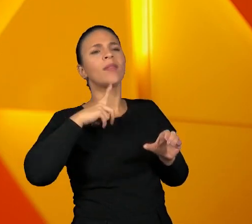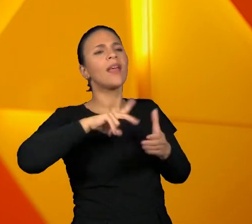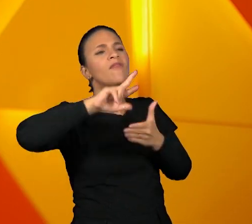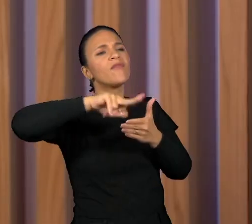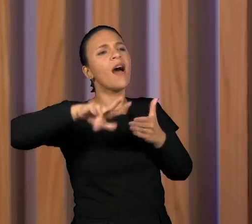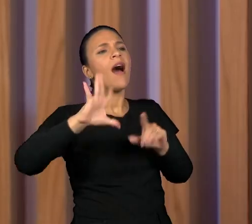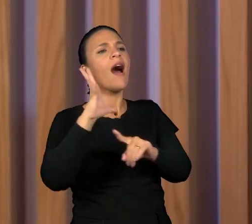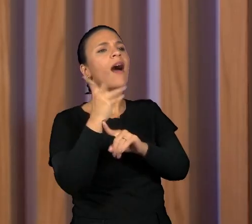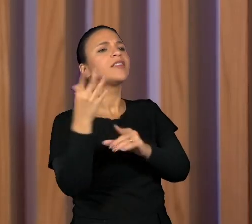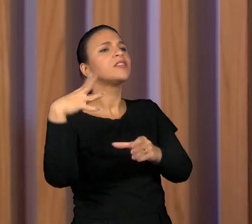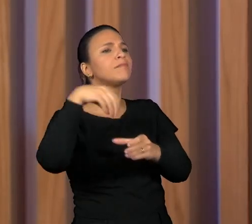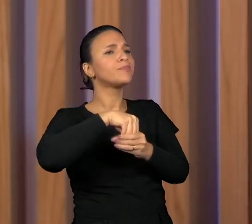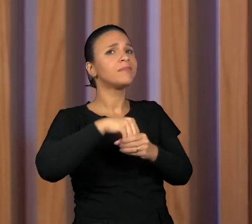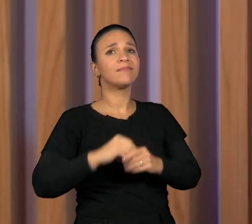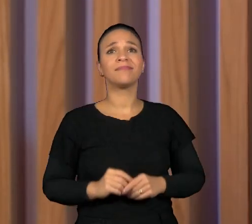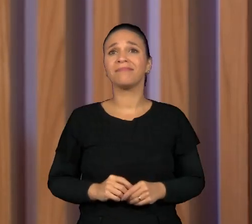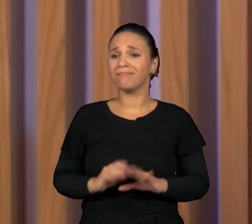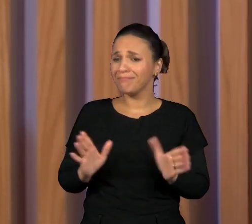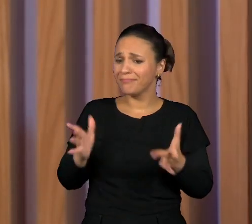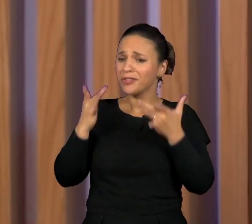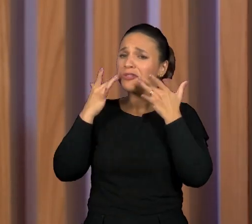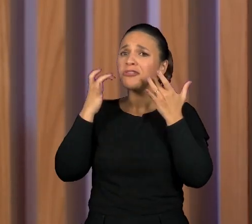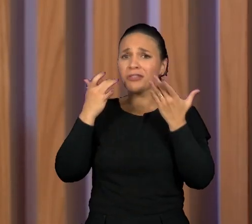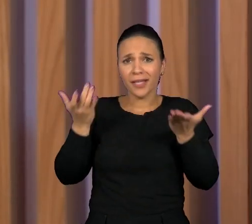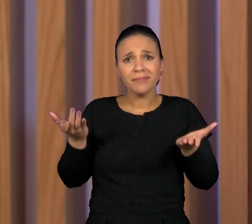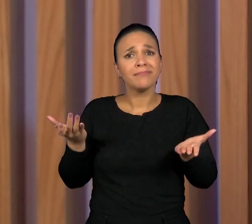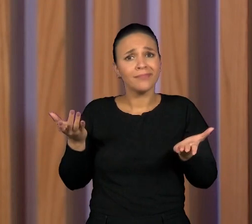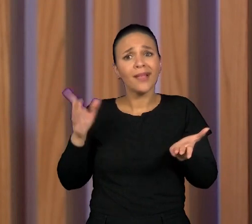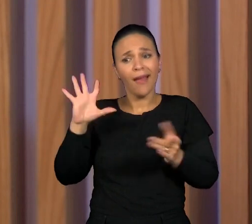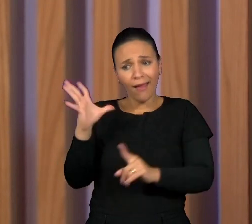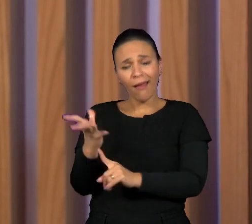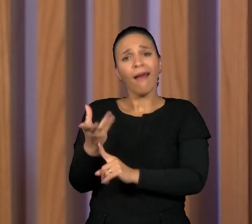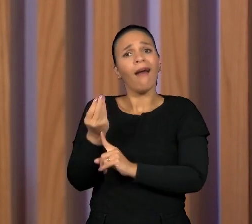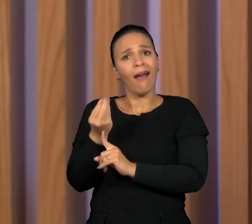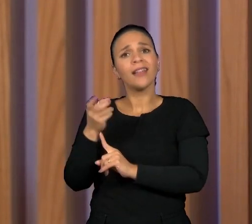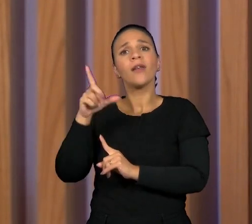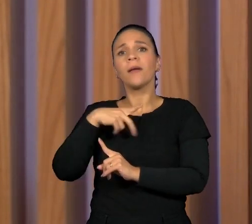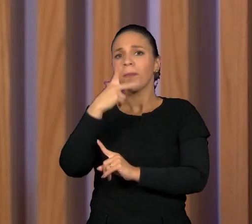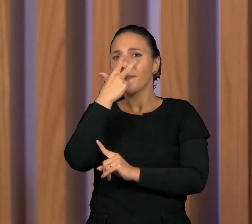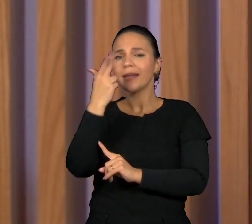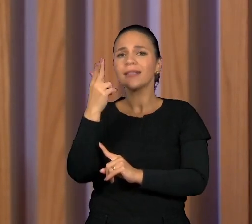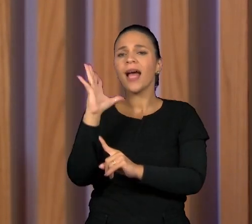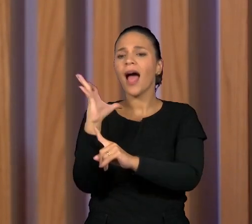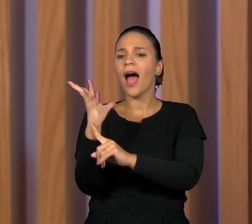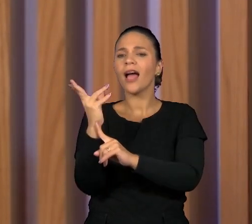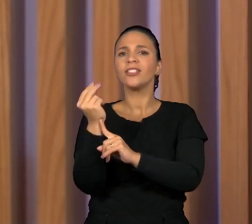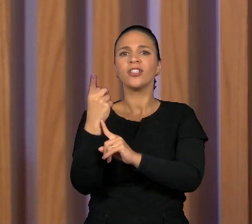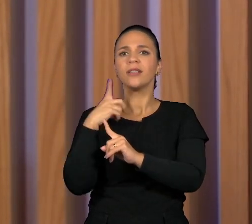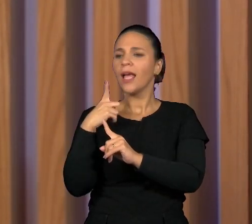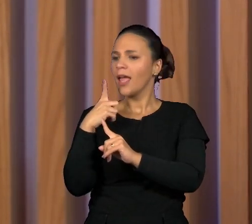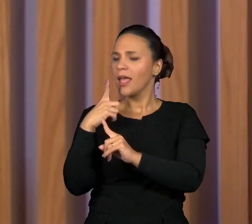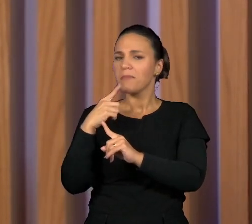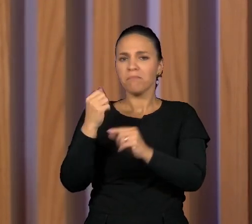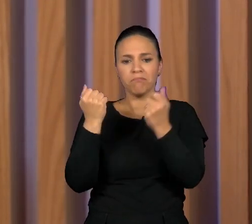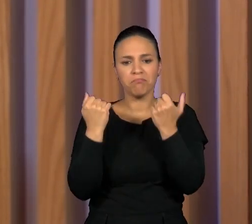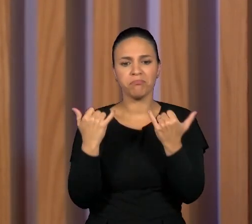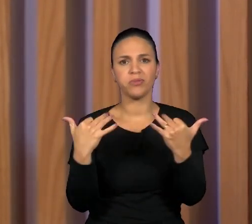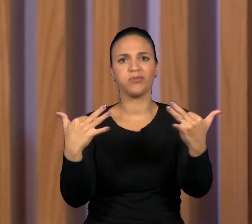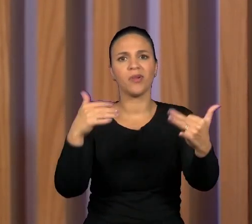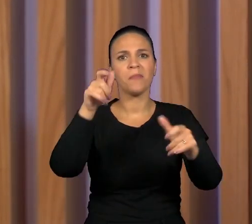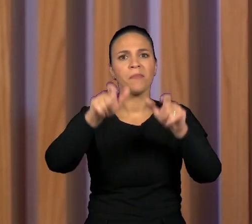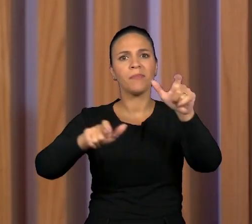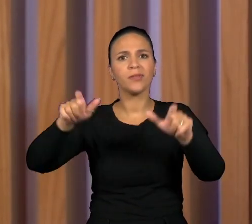artes? É uma grande arte, né? Se formos ver o teatro, é a arte do encontro. É a arte que reúne pessoas, uma